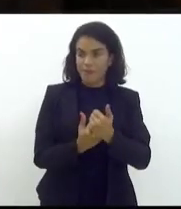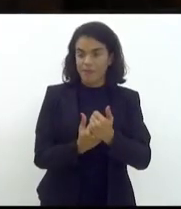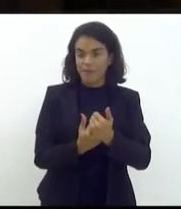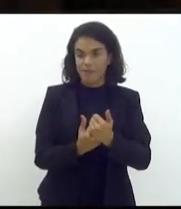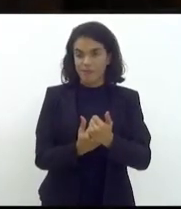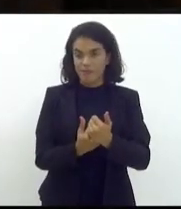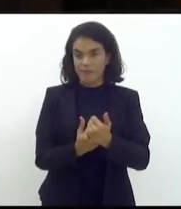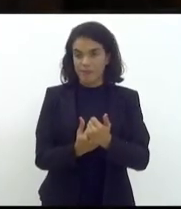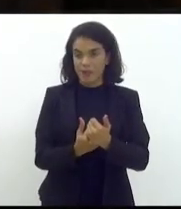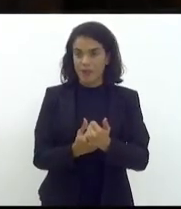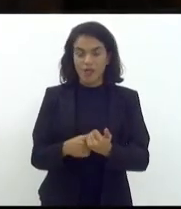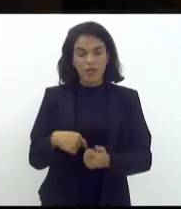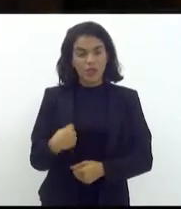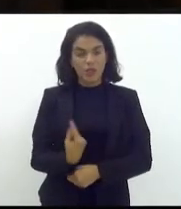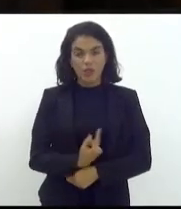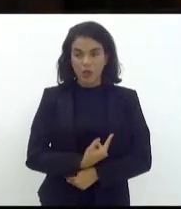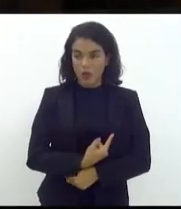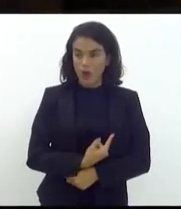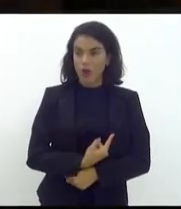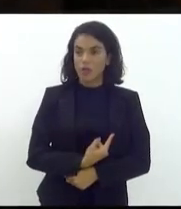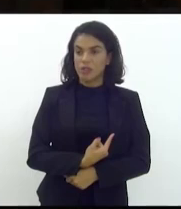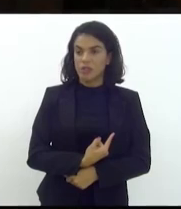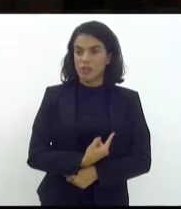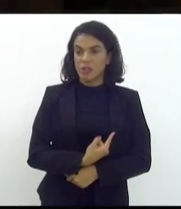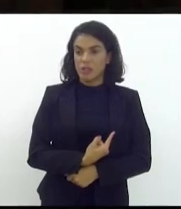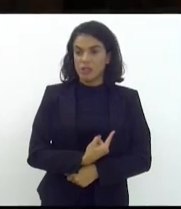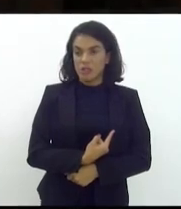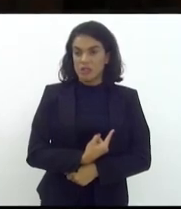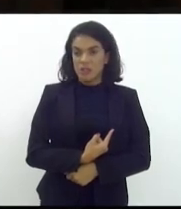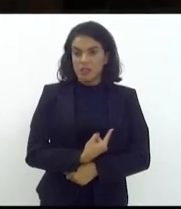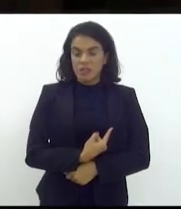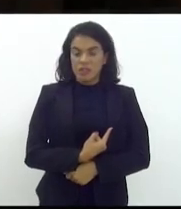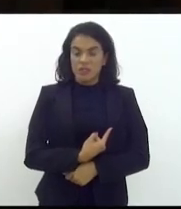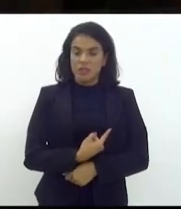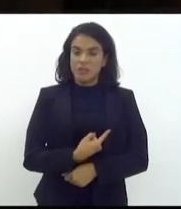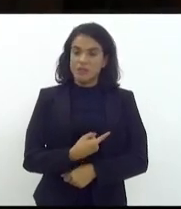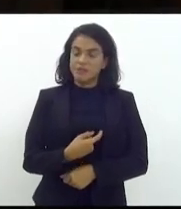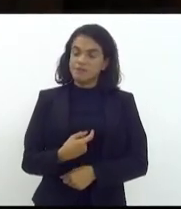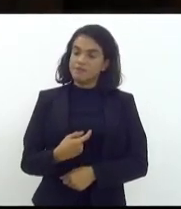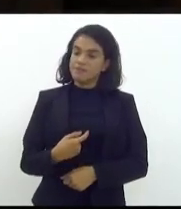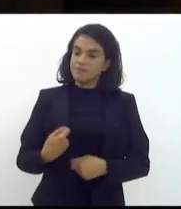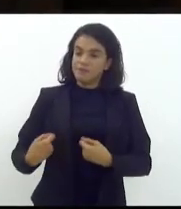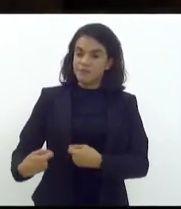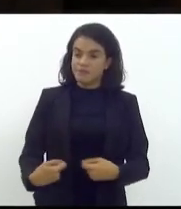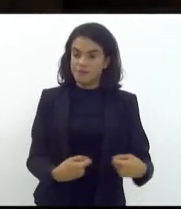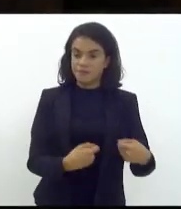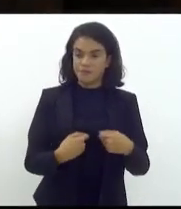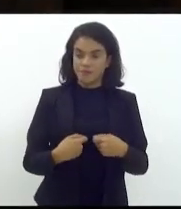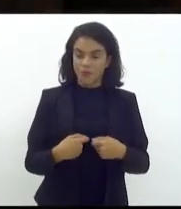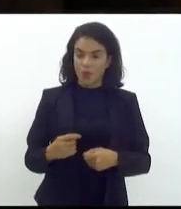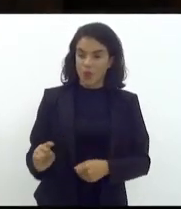que nós teríamos uma república unitária